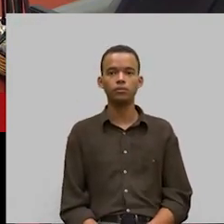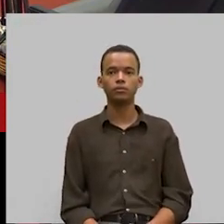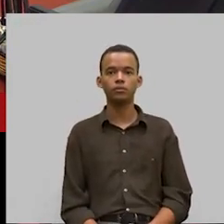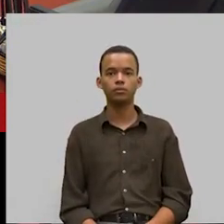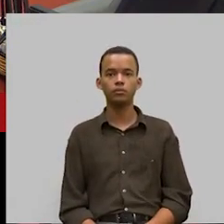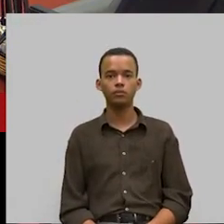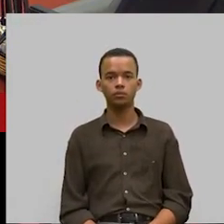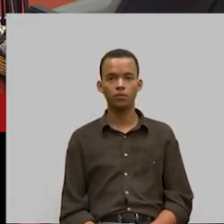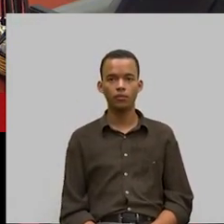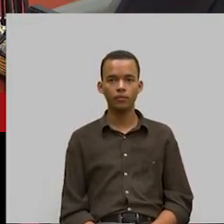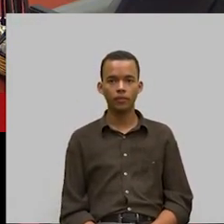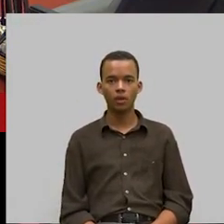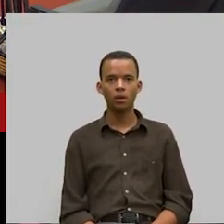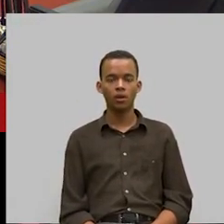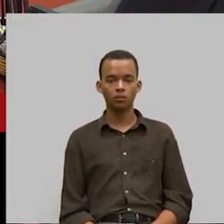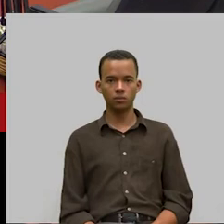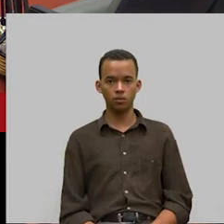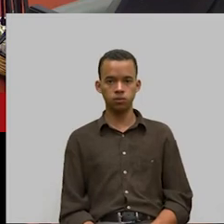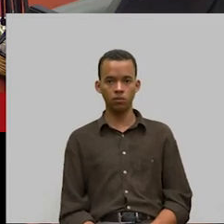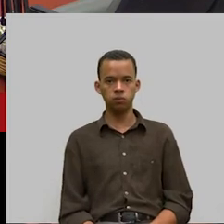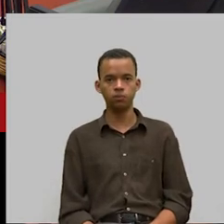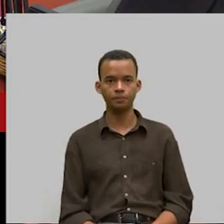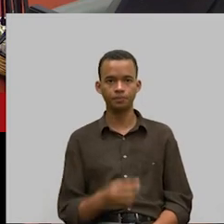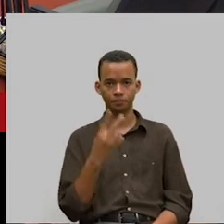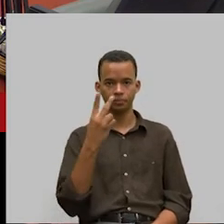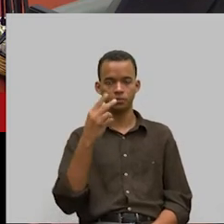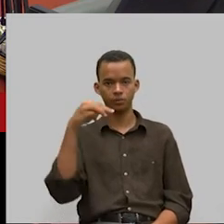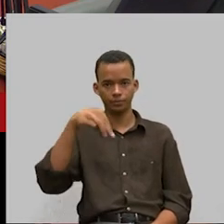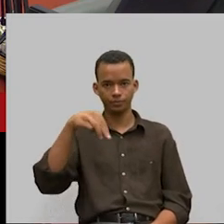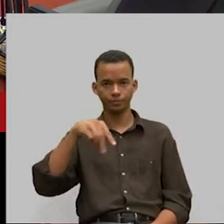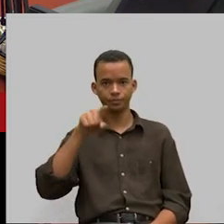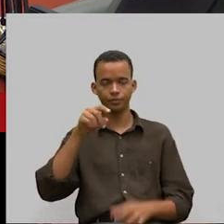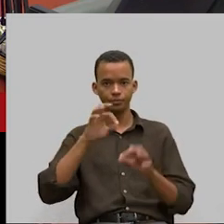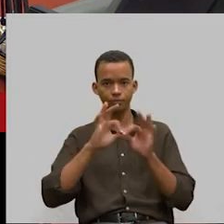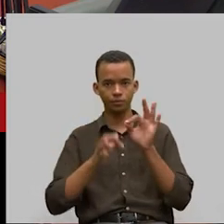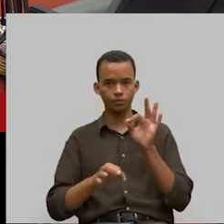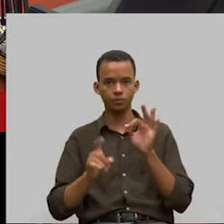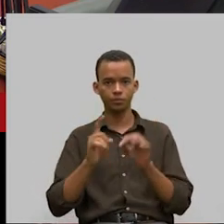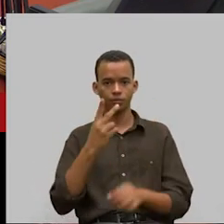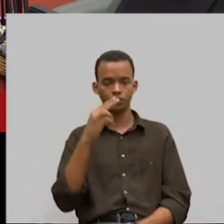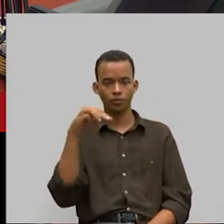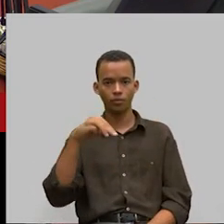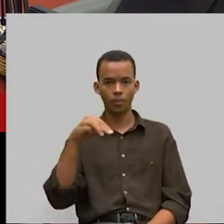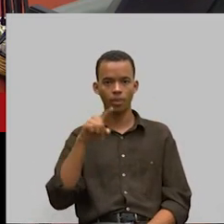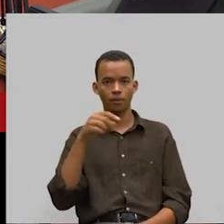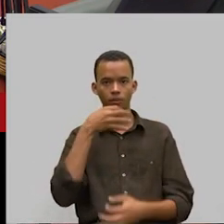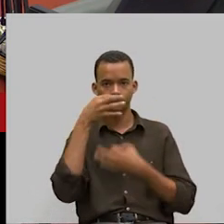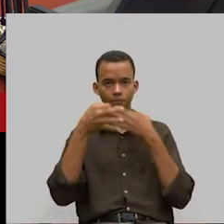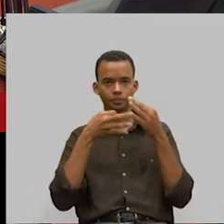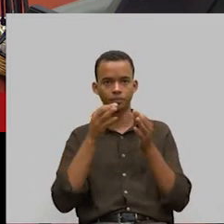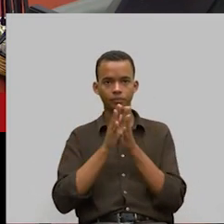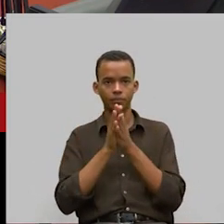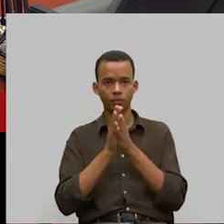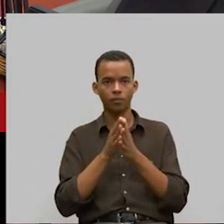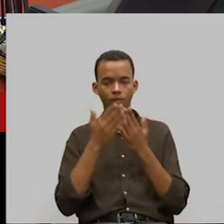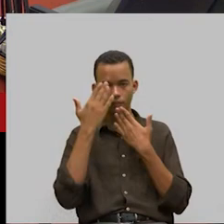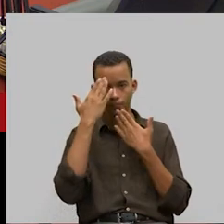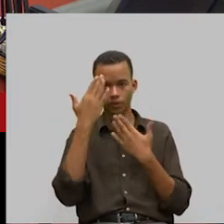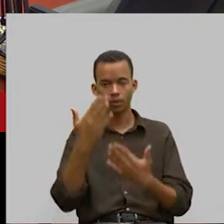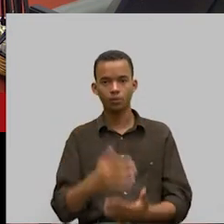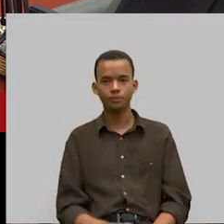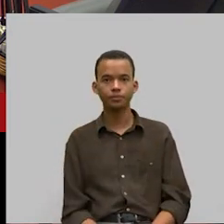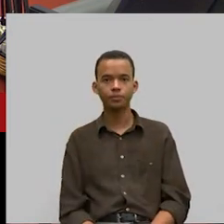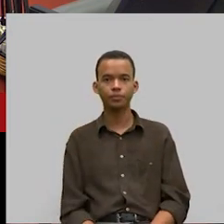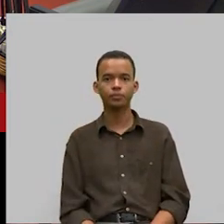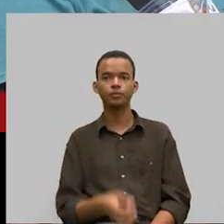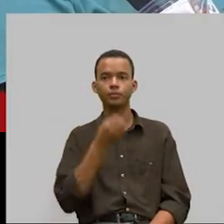exatamente Oi tem dois minutinhos tá pra sua seu questionamento obrigado boa tarde a